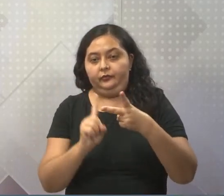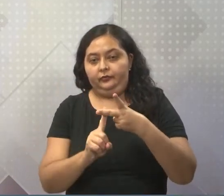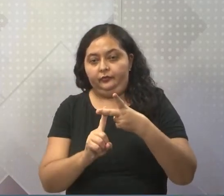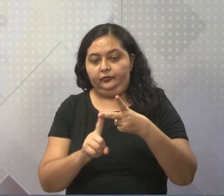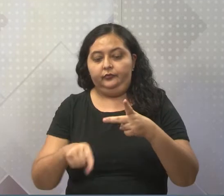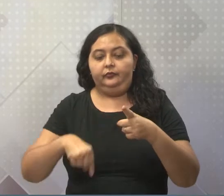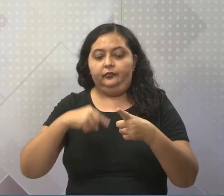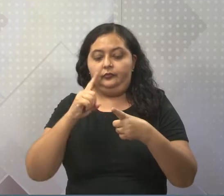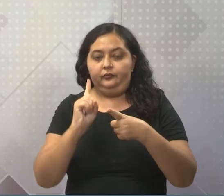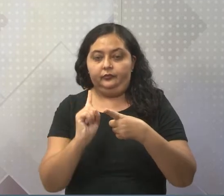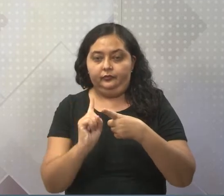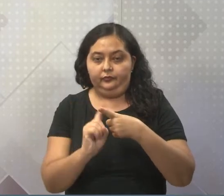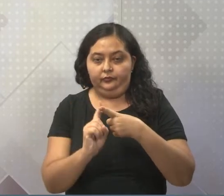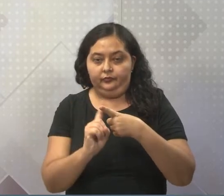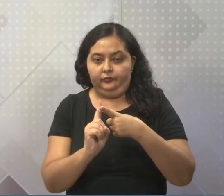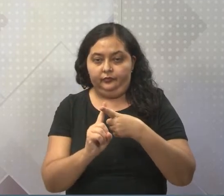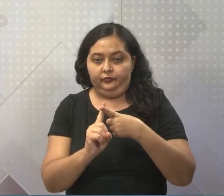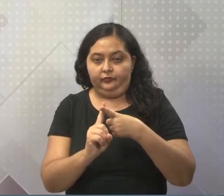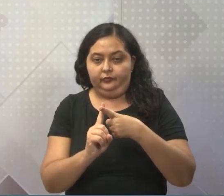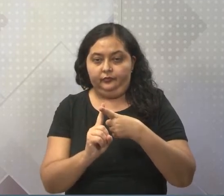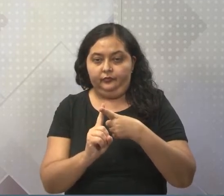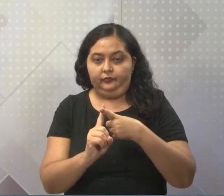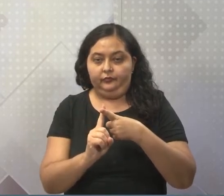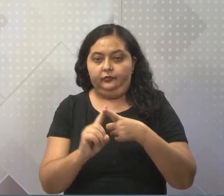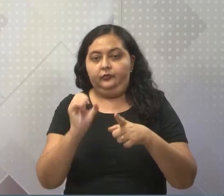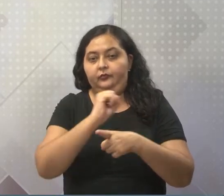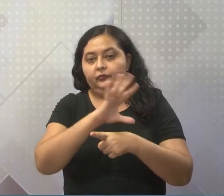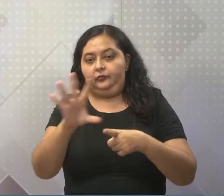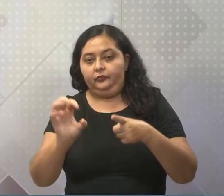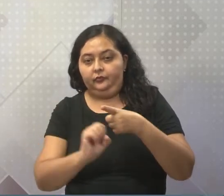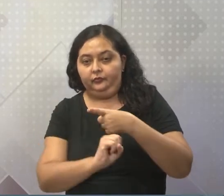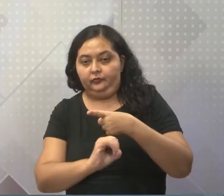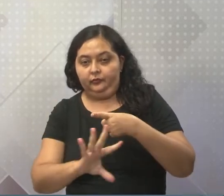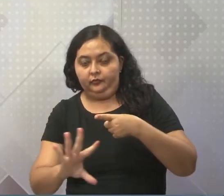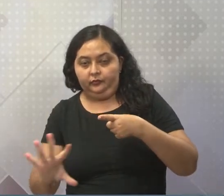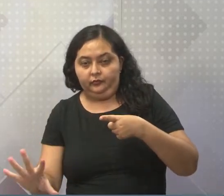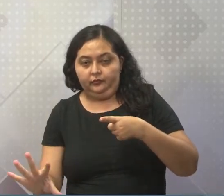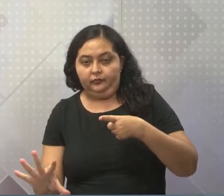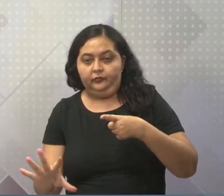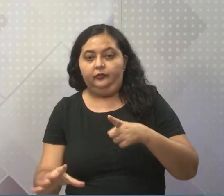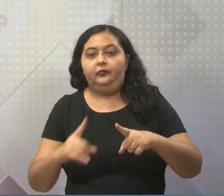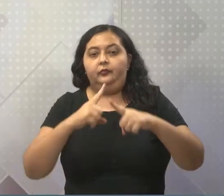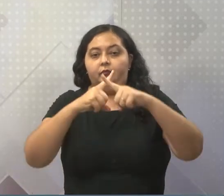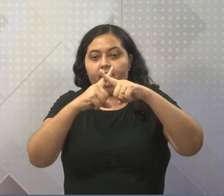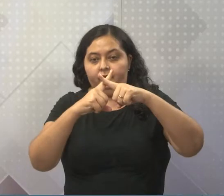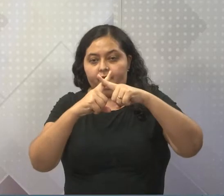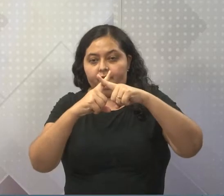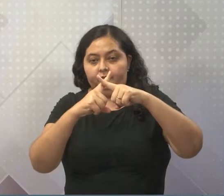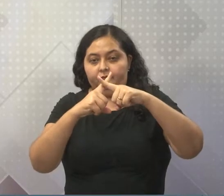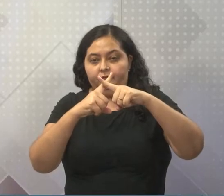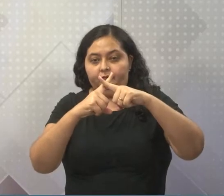A primeira forma que me dá uma fração equivalente é através da multiplicação.